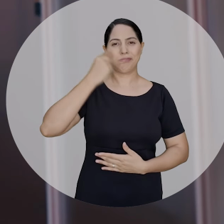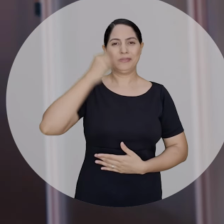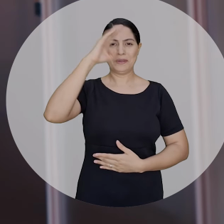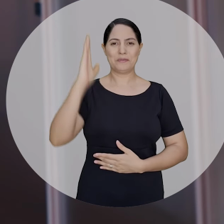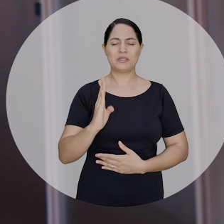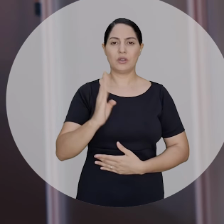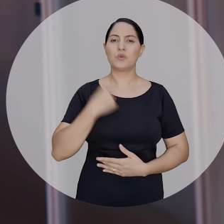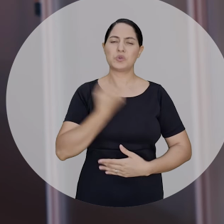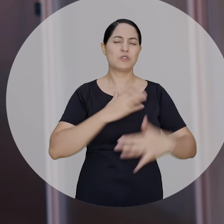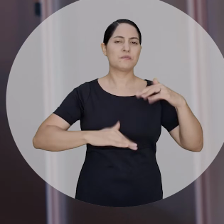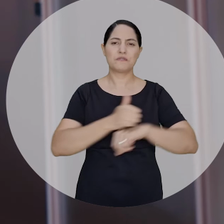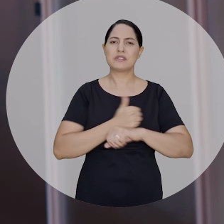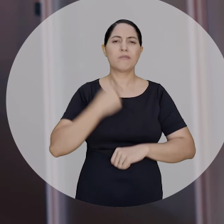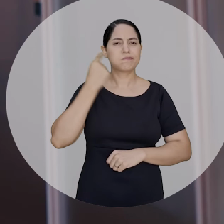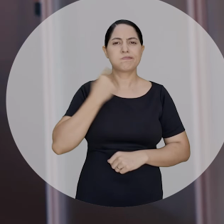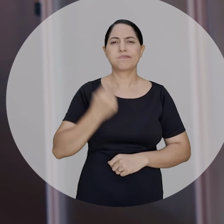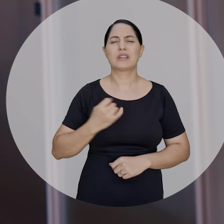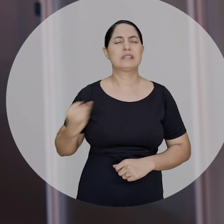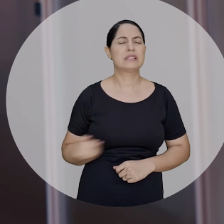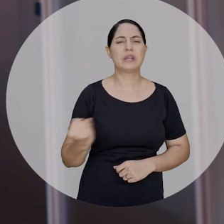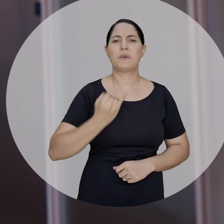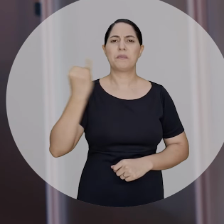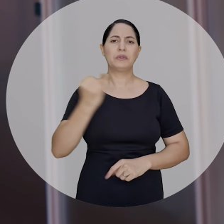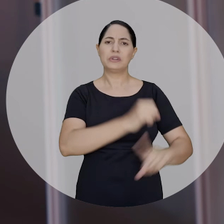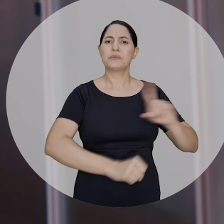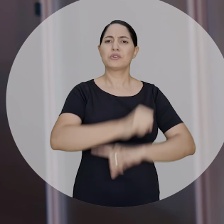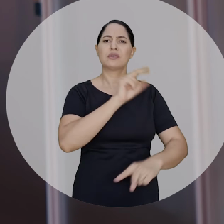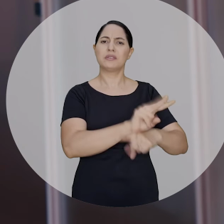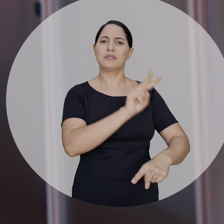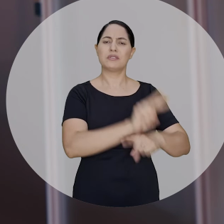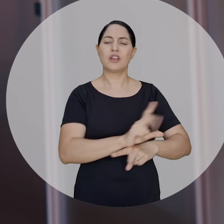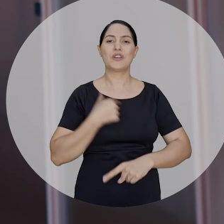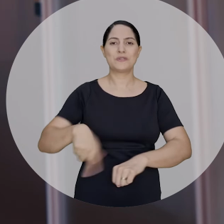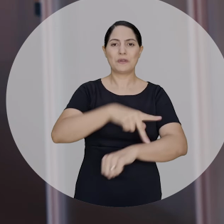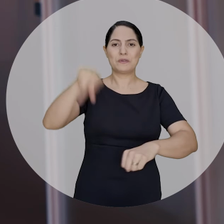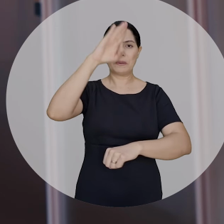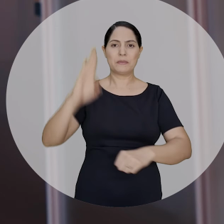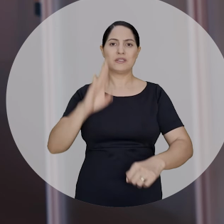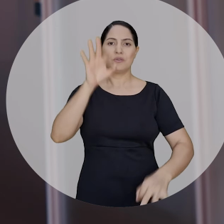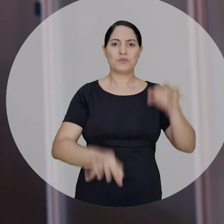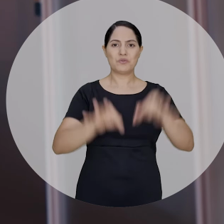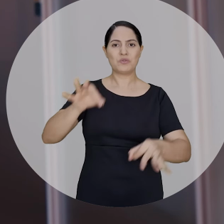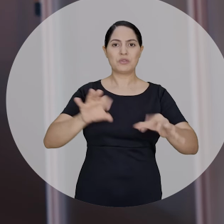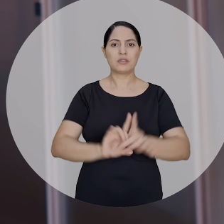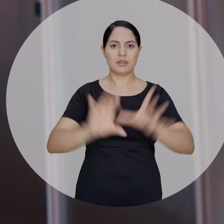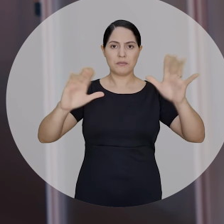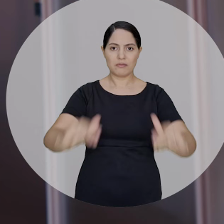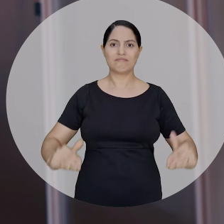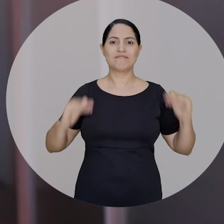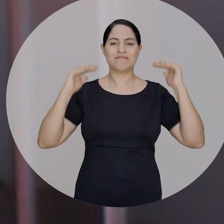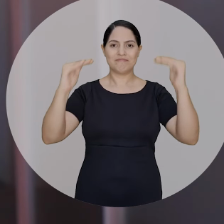brasileira. Essa atividade tão nobre, importante e decisiva para a proteção da sociedade e para a construção de um país justo, democrático e